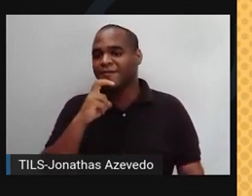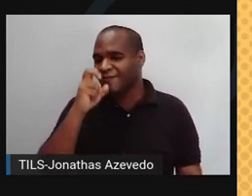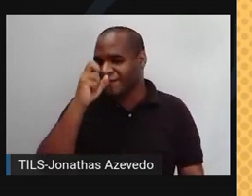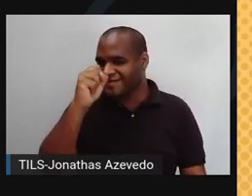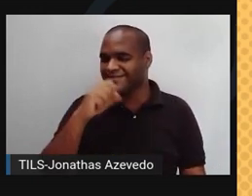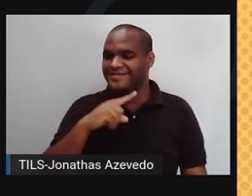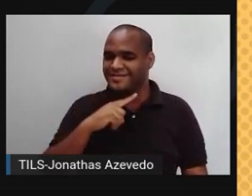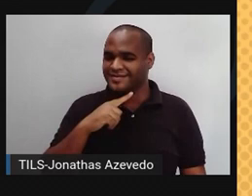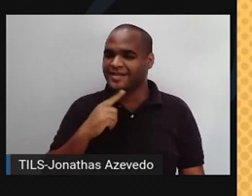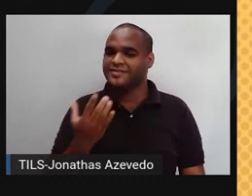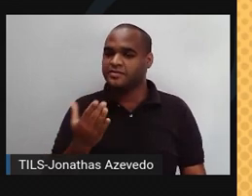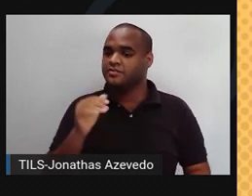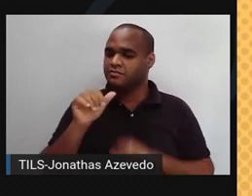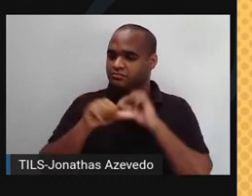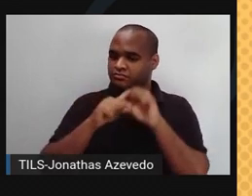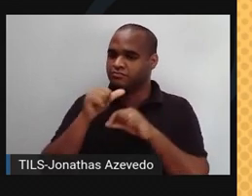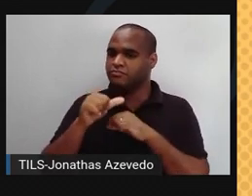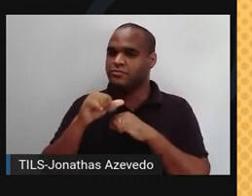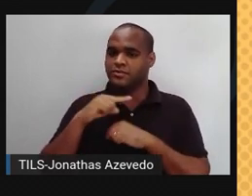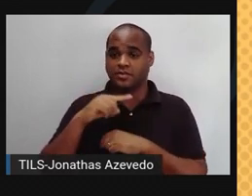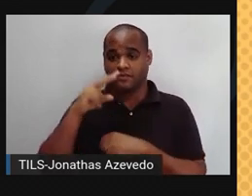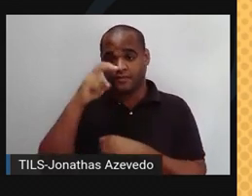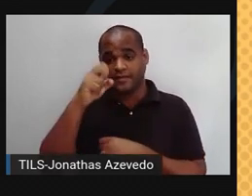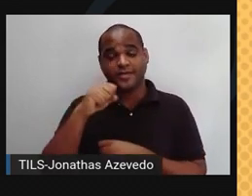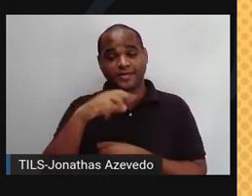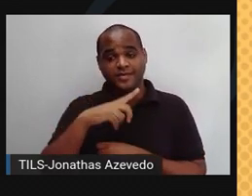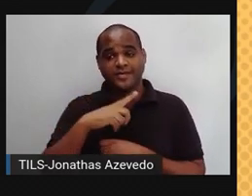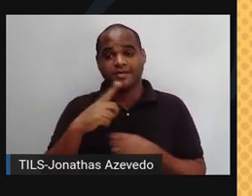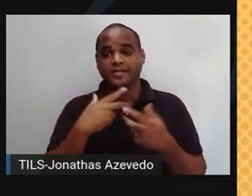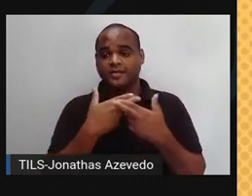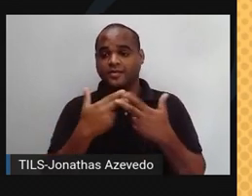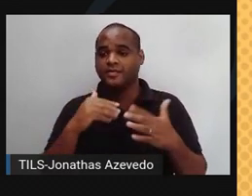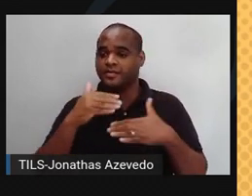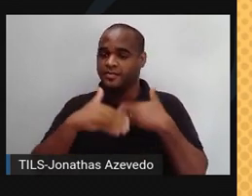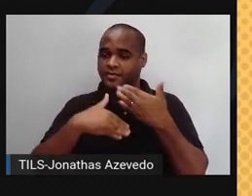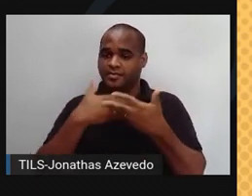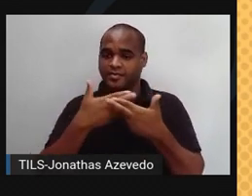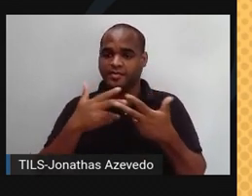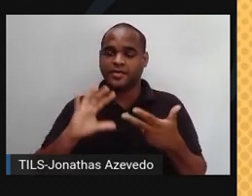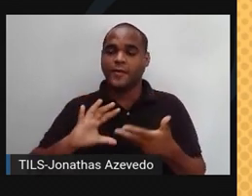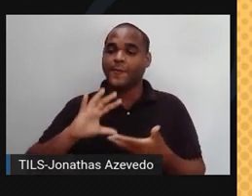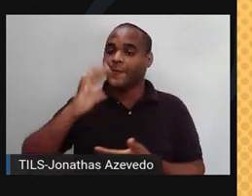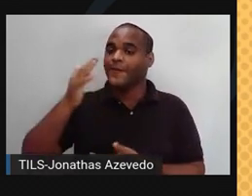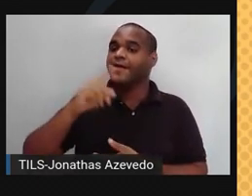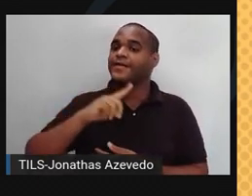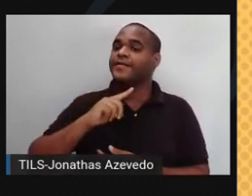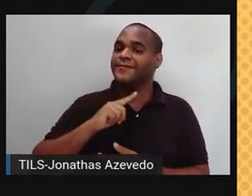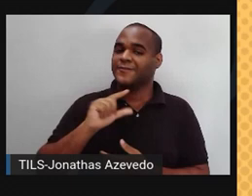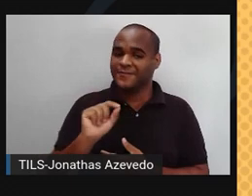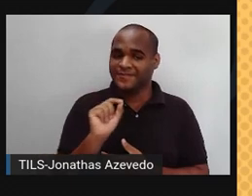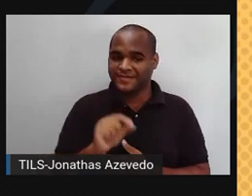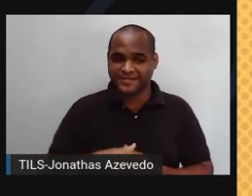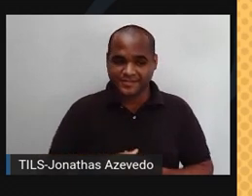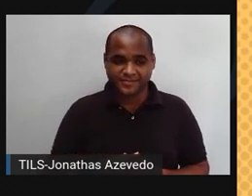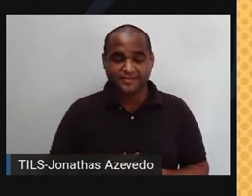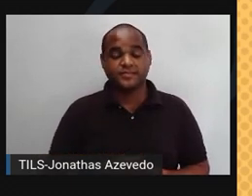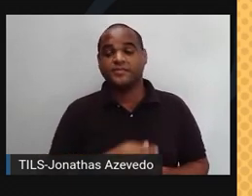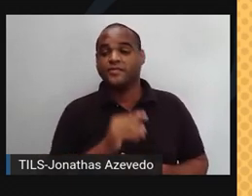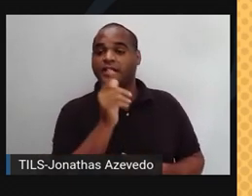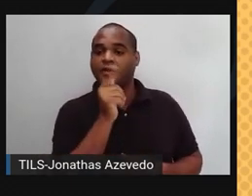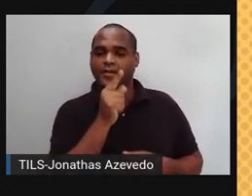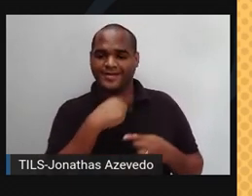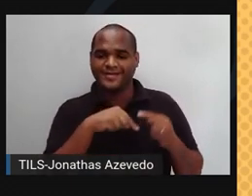atmosfera construções mais altas o que faz com que ocorra na outra mudança de estado a água